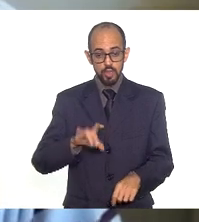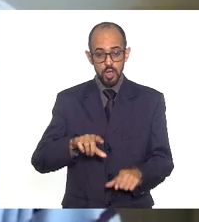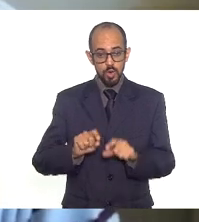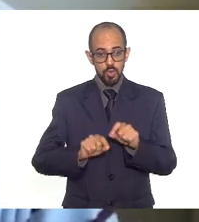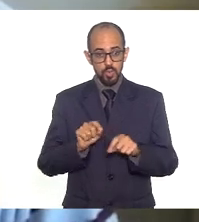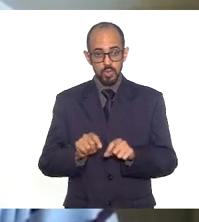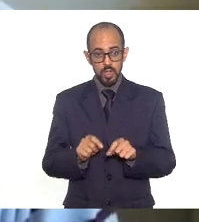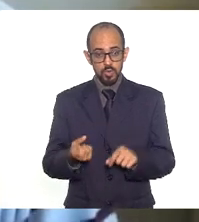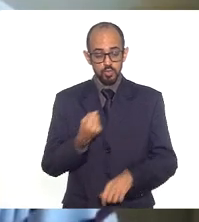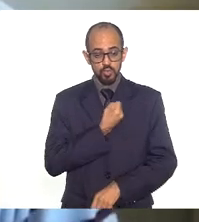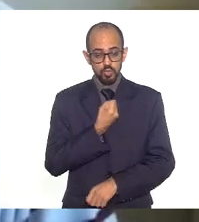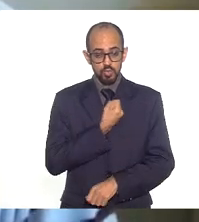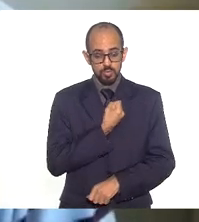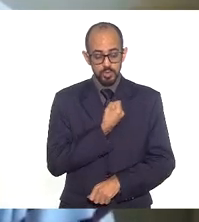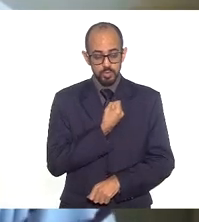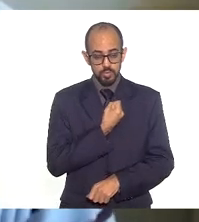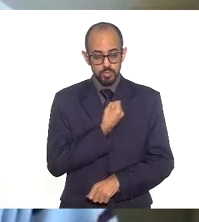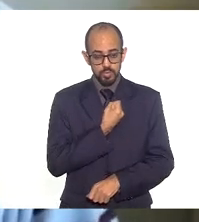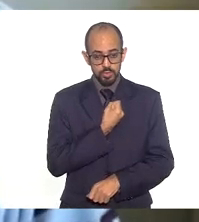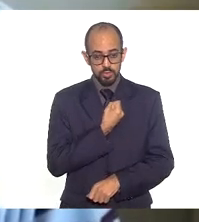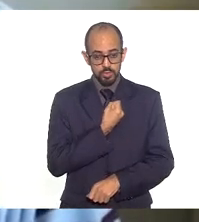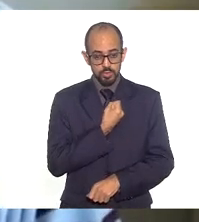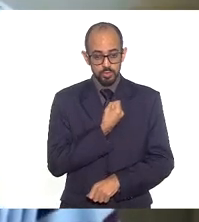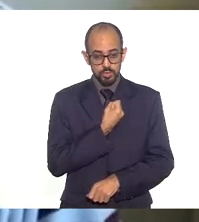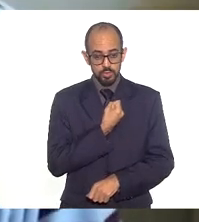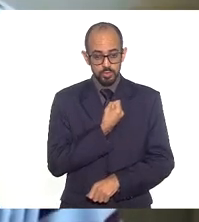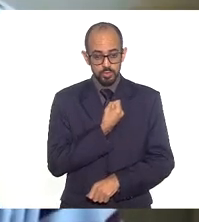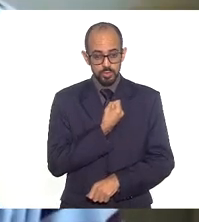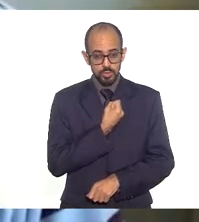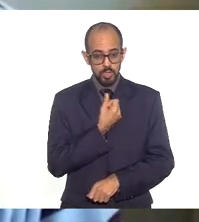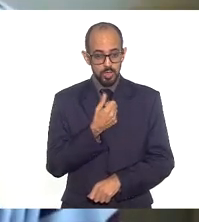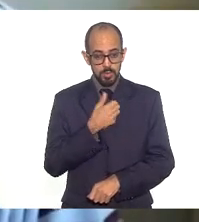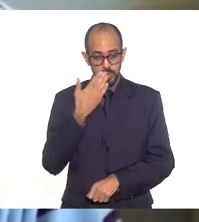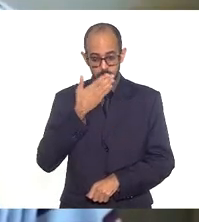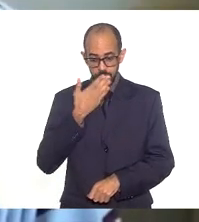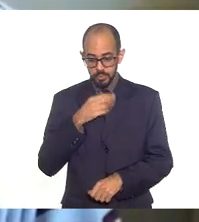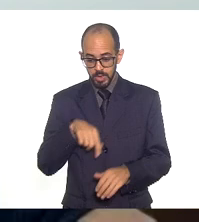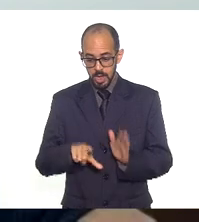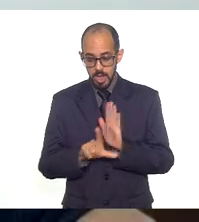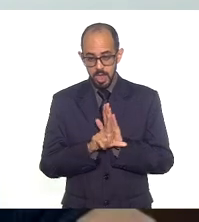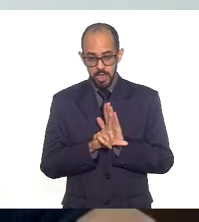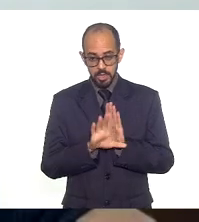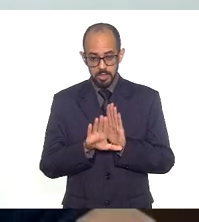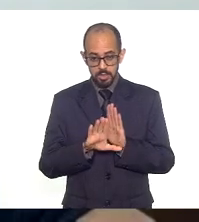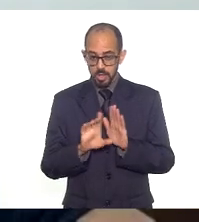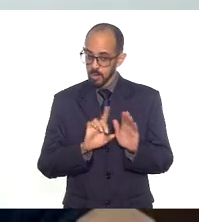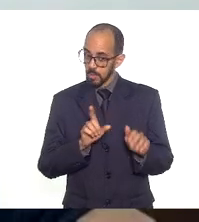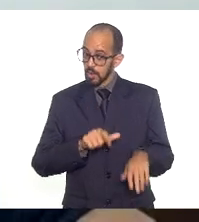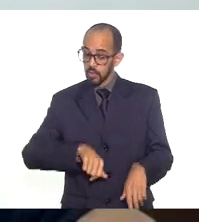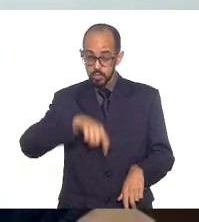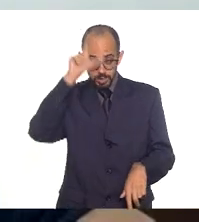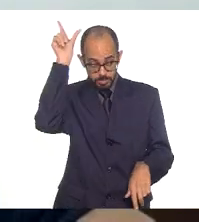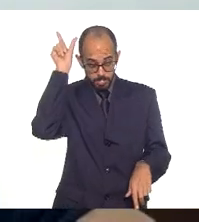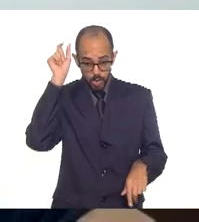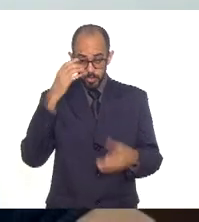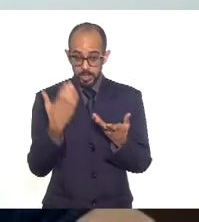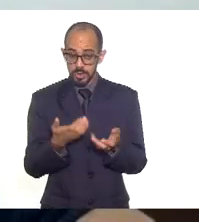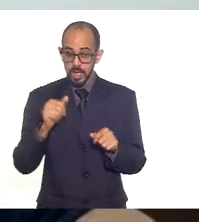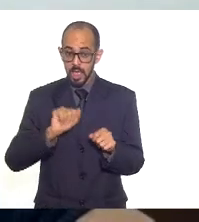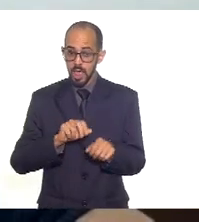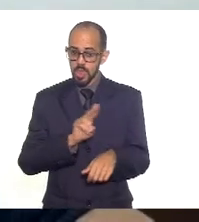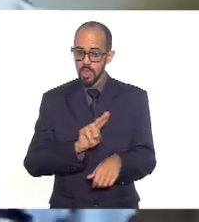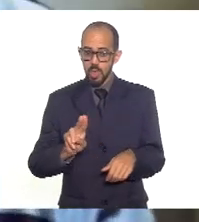os números, eu não sei, porque eu não estou com a lei mais aqui na minha frente. Não, Luiz Paulo. Ele está querendo nome,